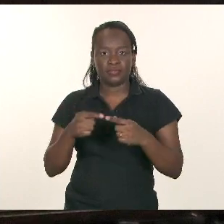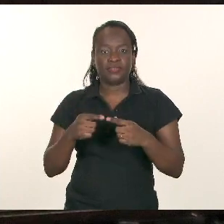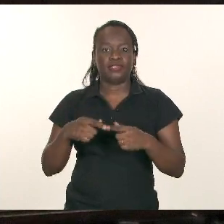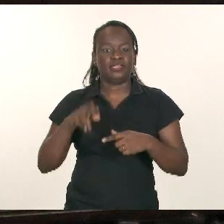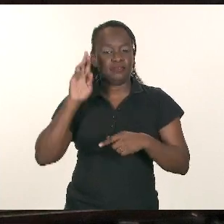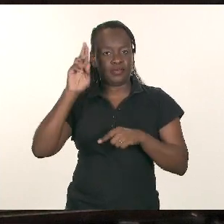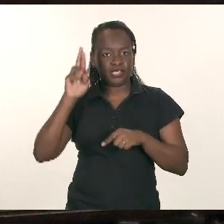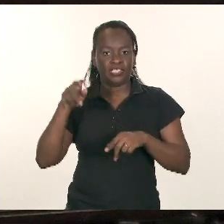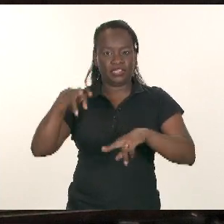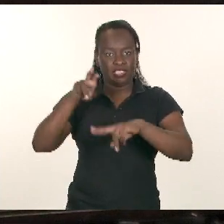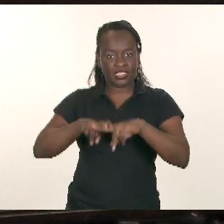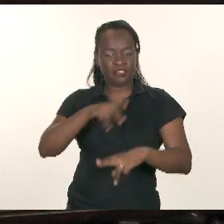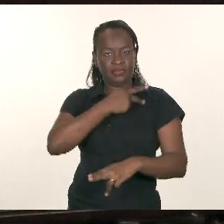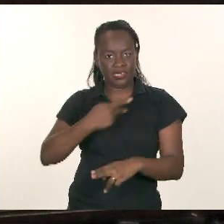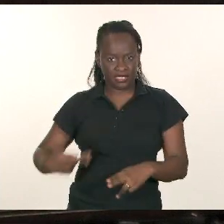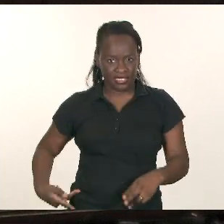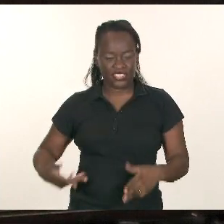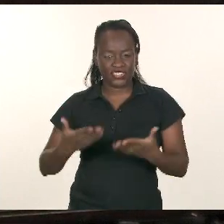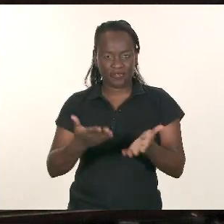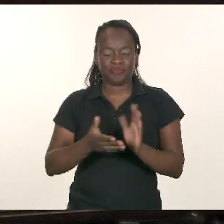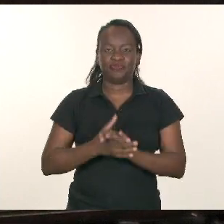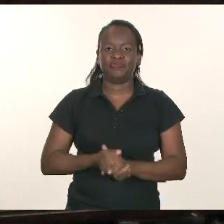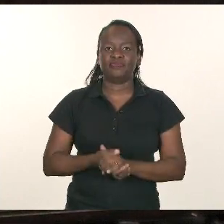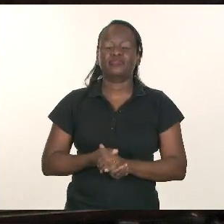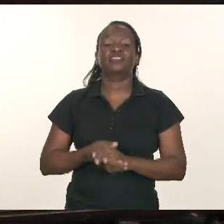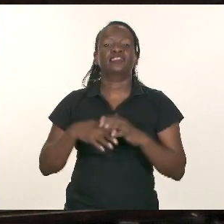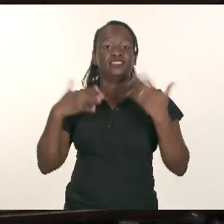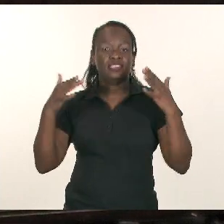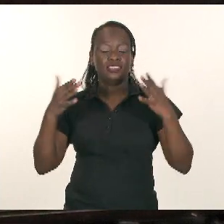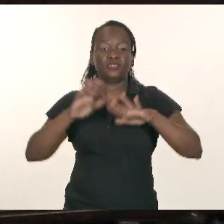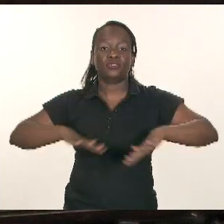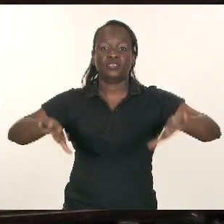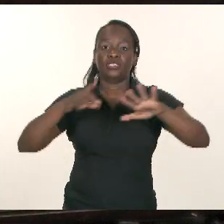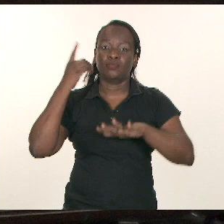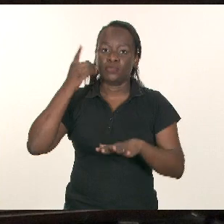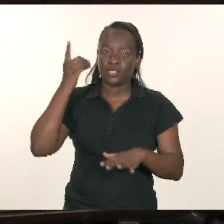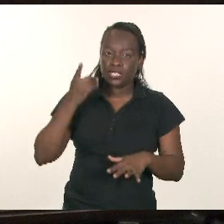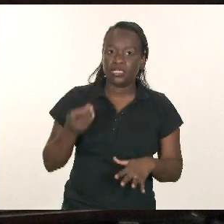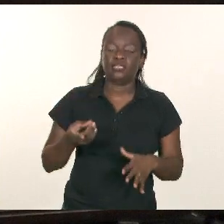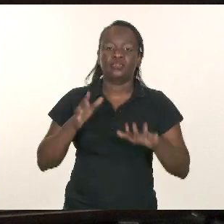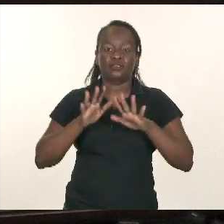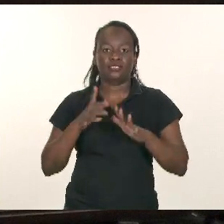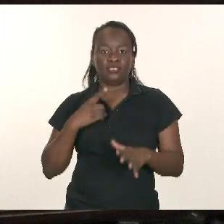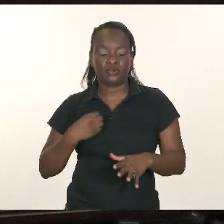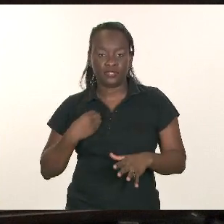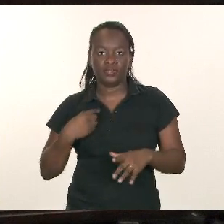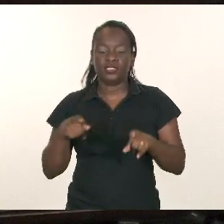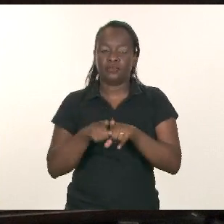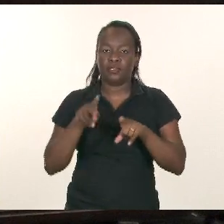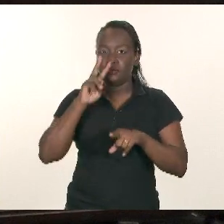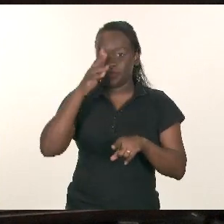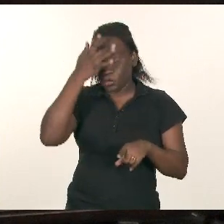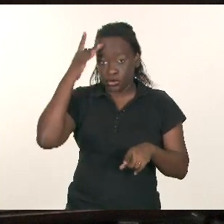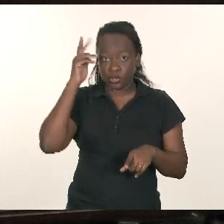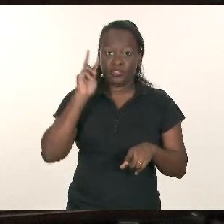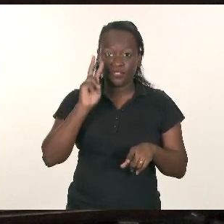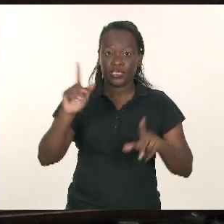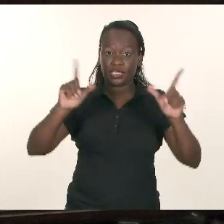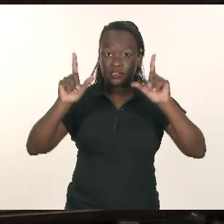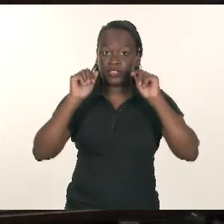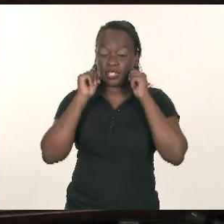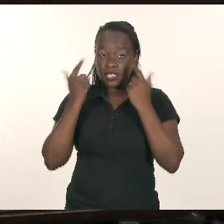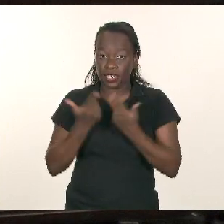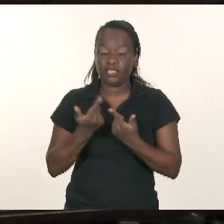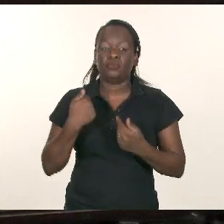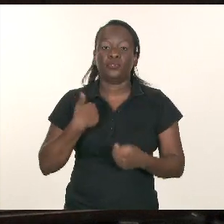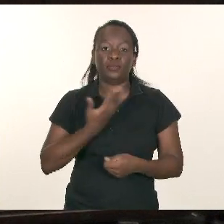dessa casa, nessa cadeira de presidente. Cumprimentar todos os deputados, deputadas, a todos que nos assistem pela TV Alerj, ao meu